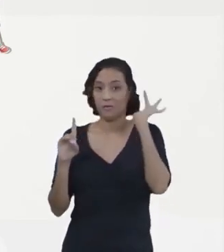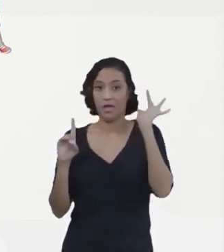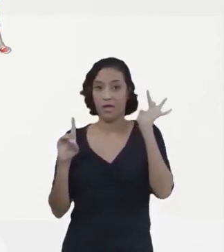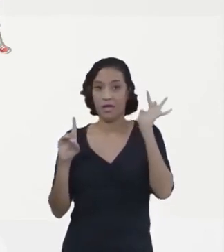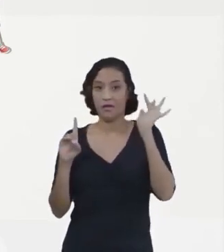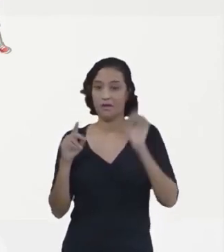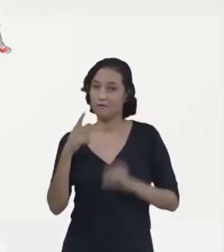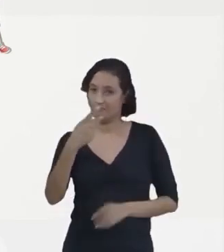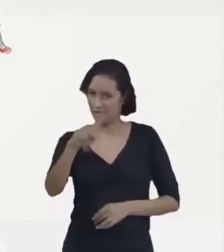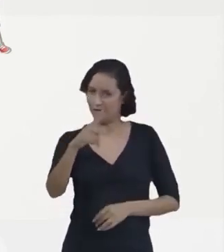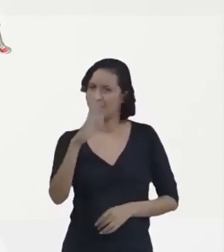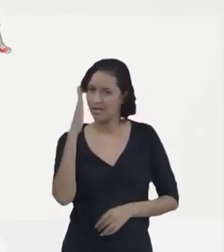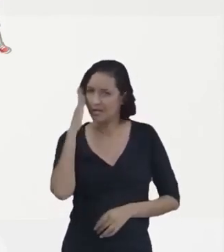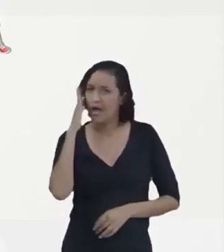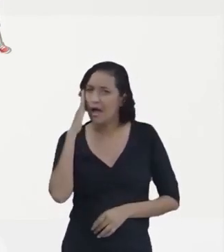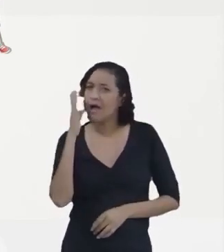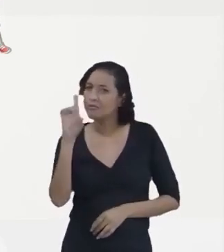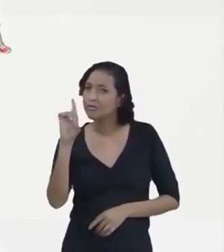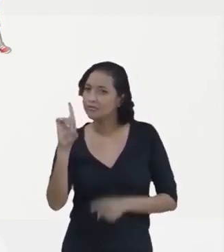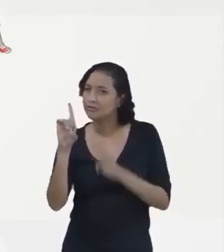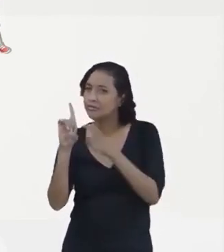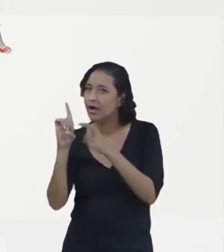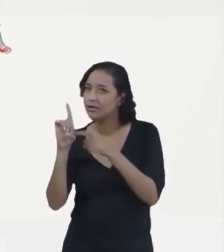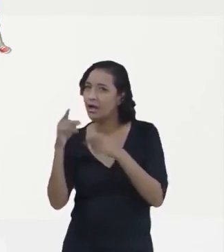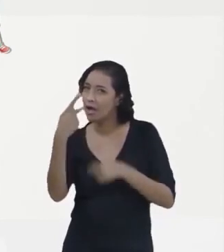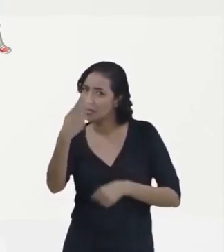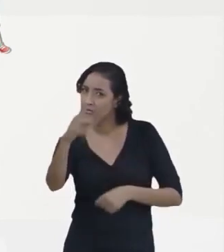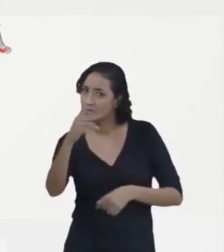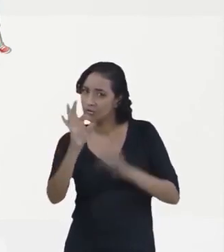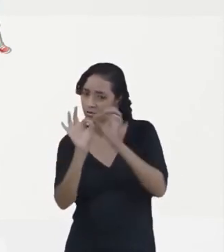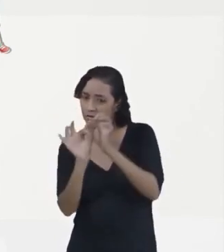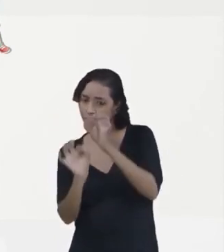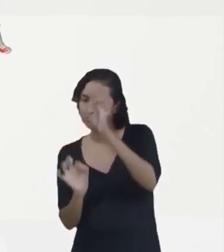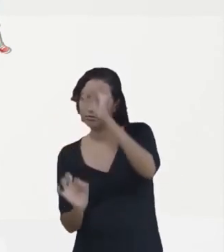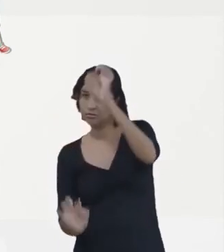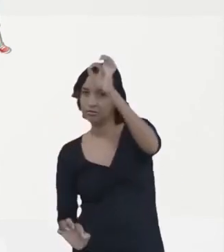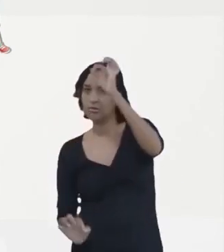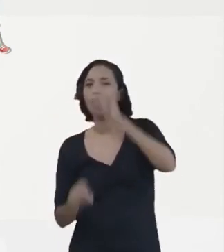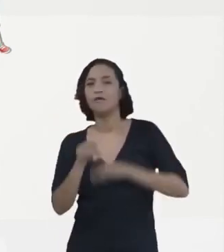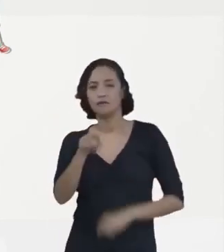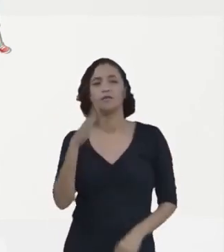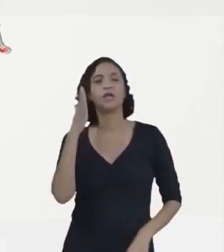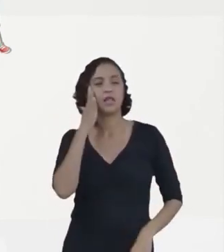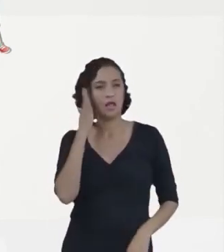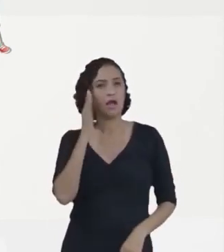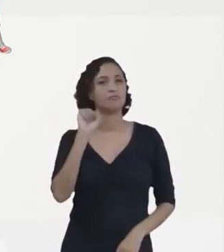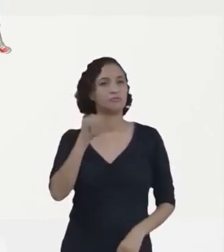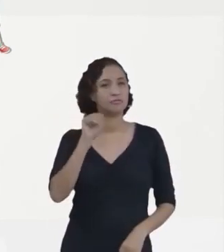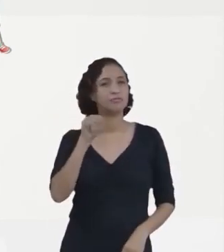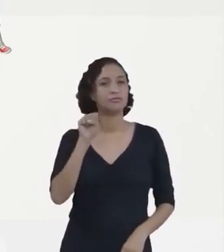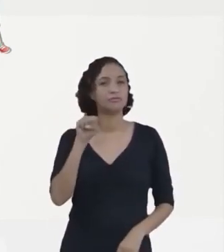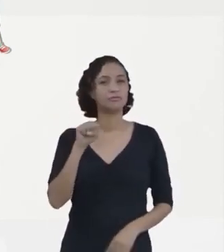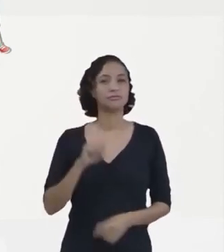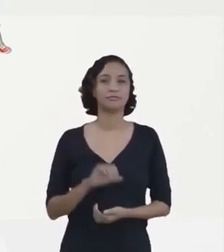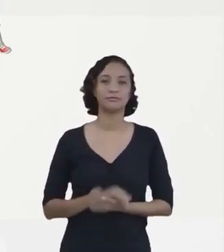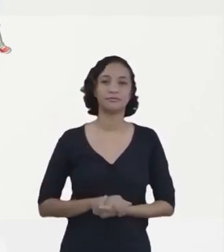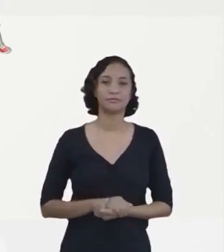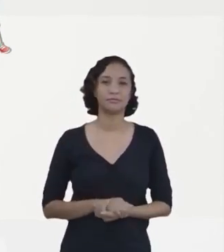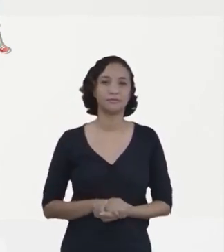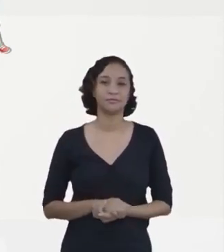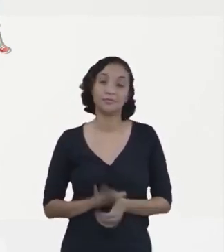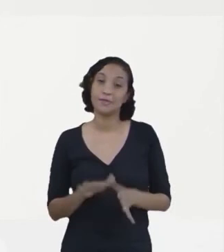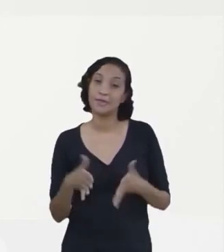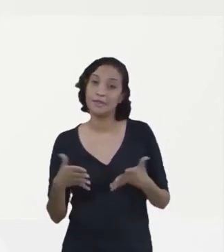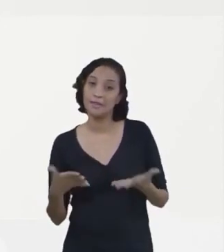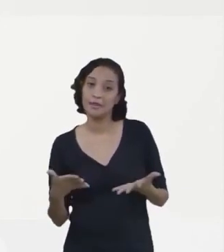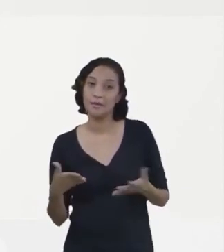mas você sabe. E você com certeza já escreveu aí a sua altura. Você sabe qual é a sua altura. Então,